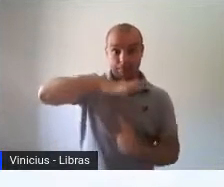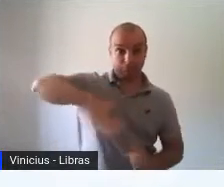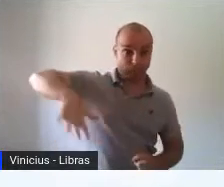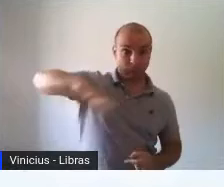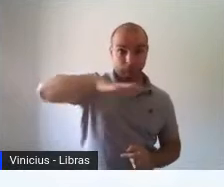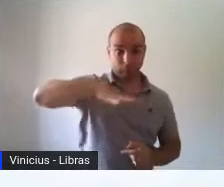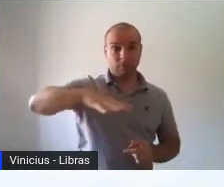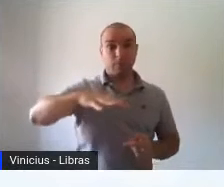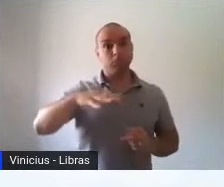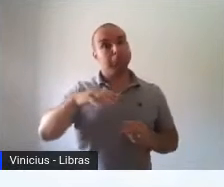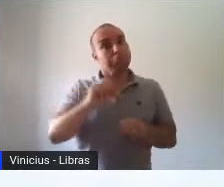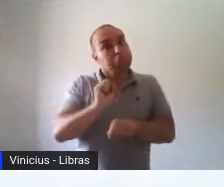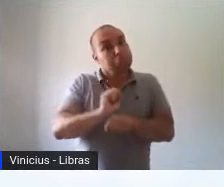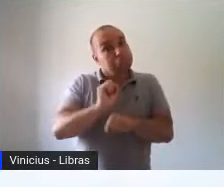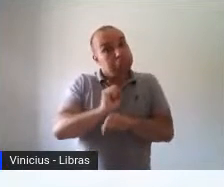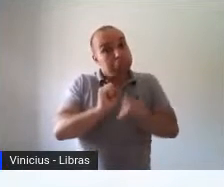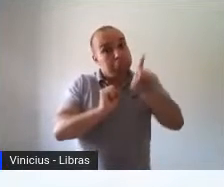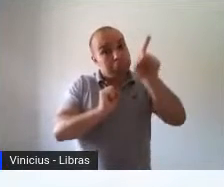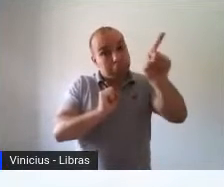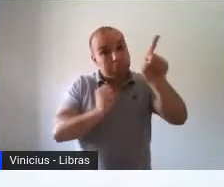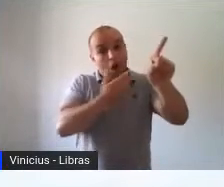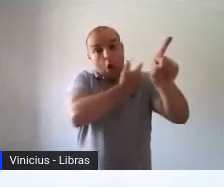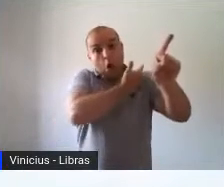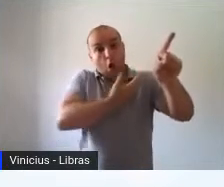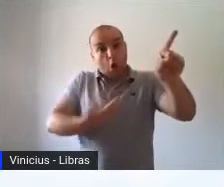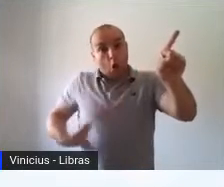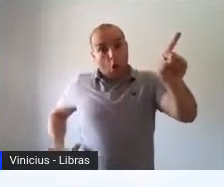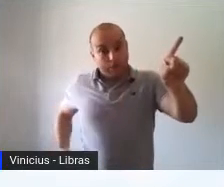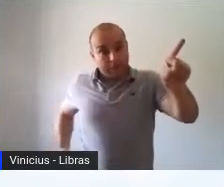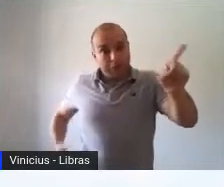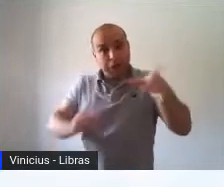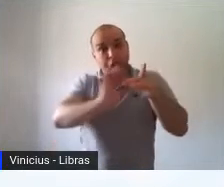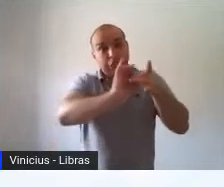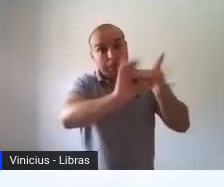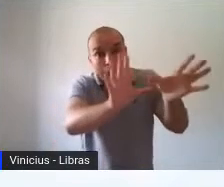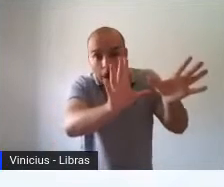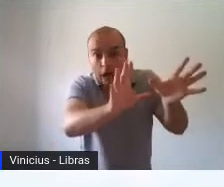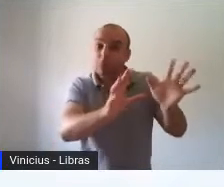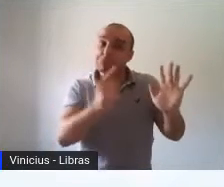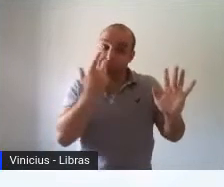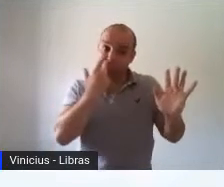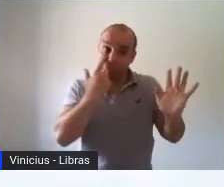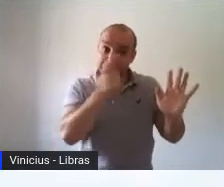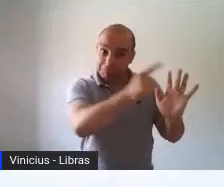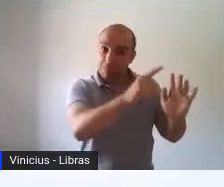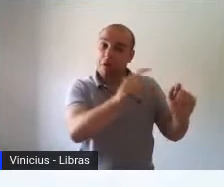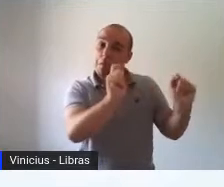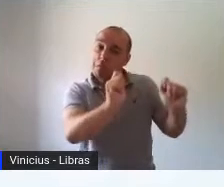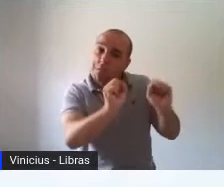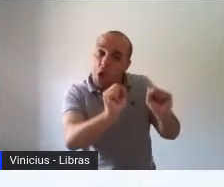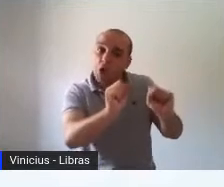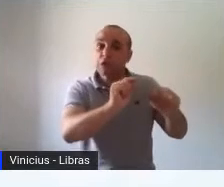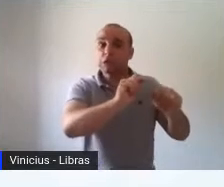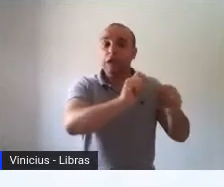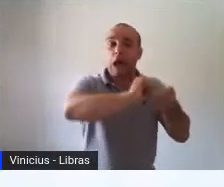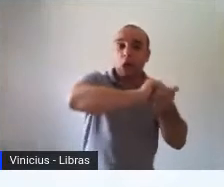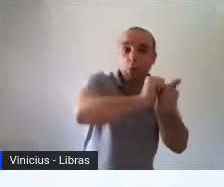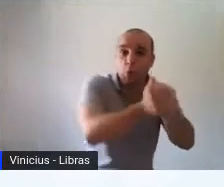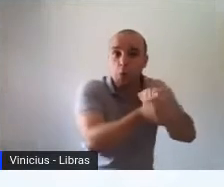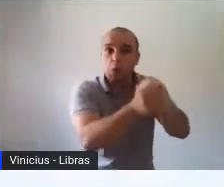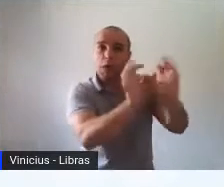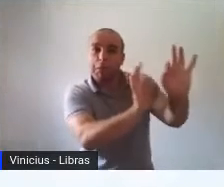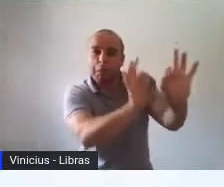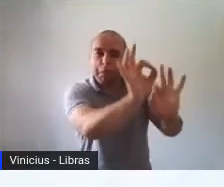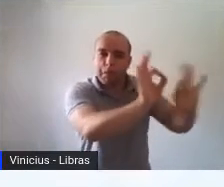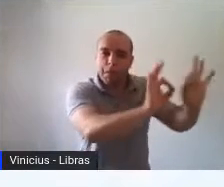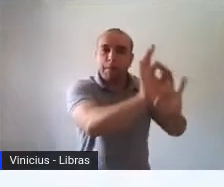governo do Estado, que está fazendo seus últimos ajustes, e na sequência deve fazer um decreto, né, para que ele possa